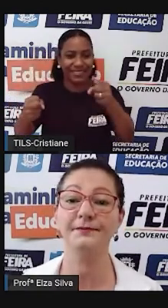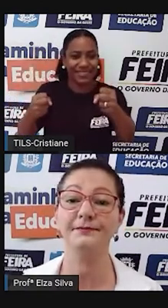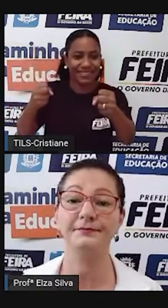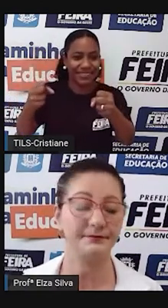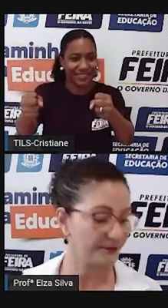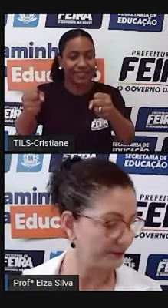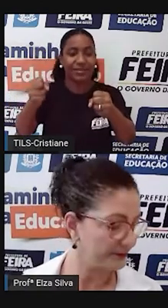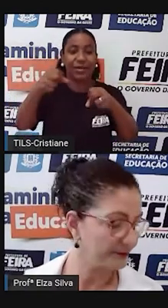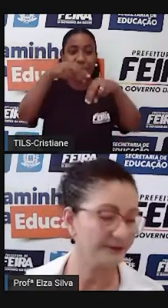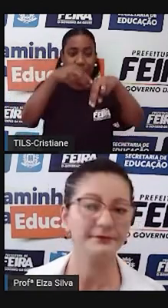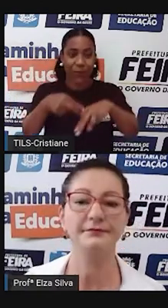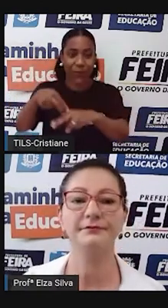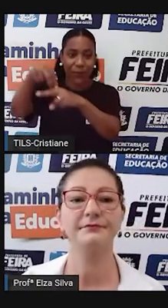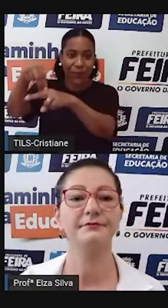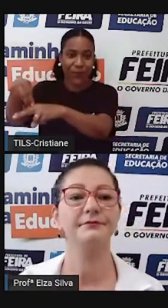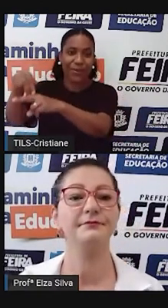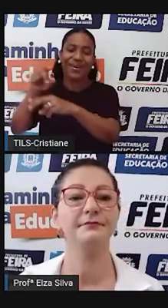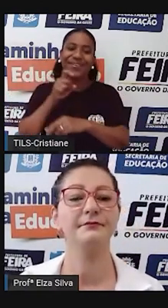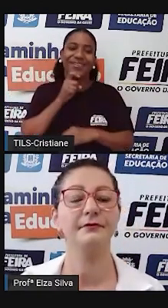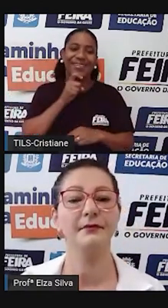two.